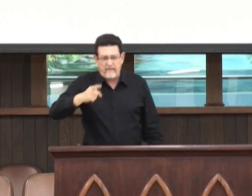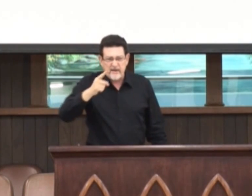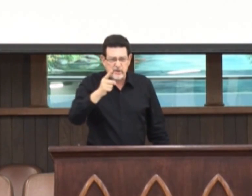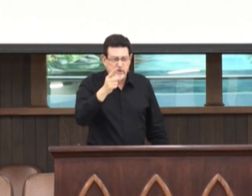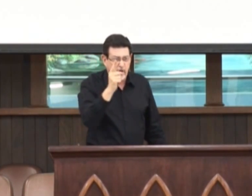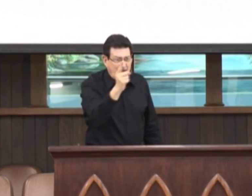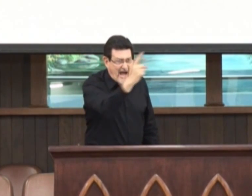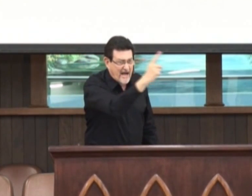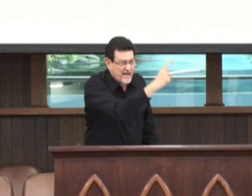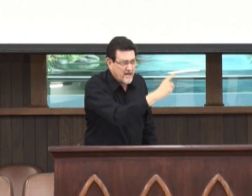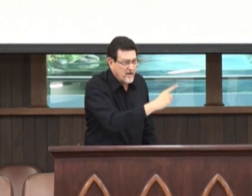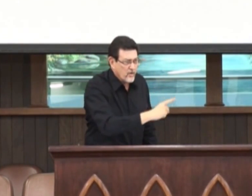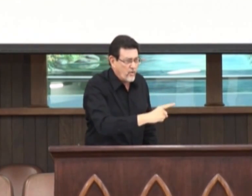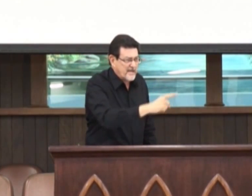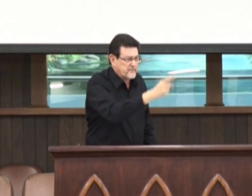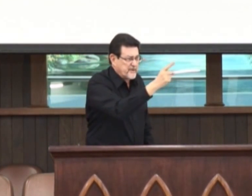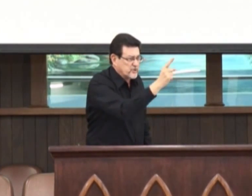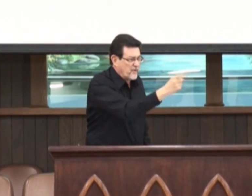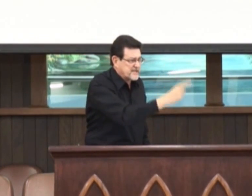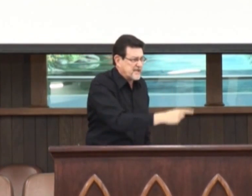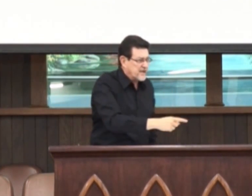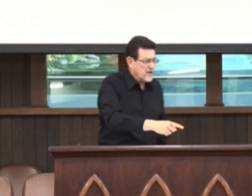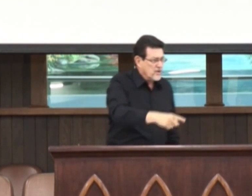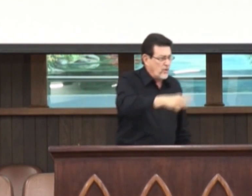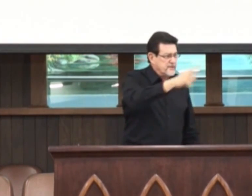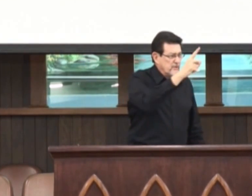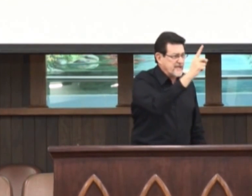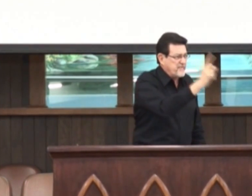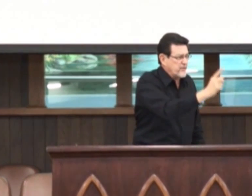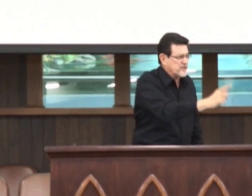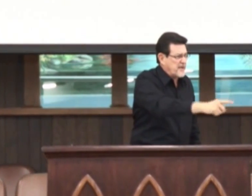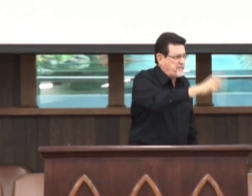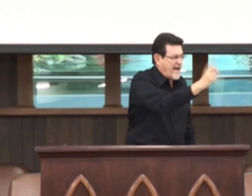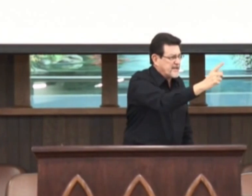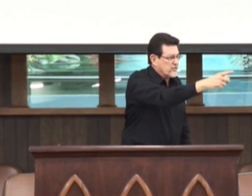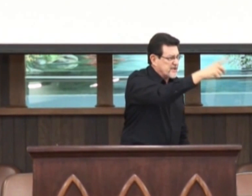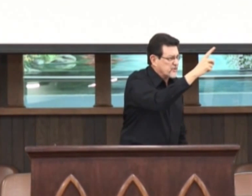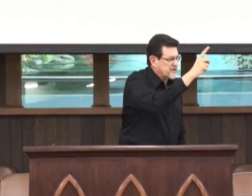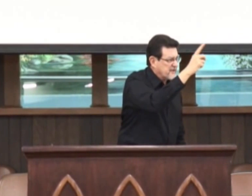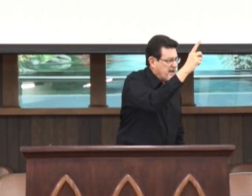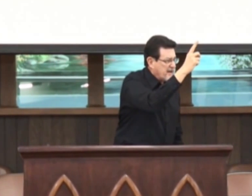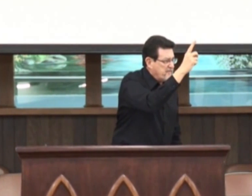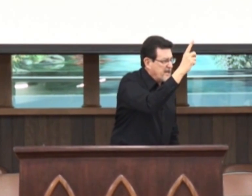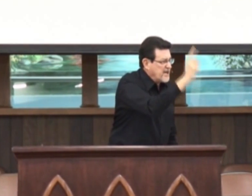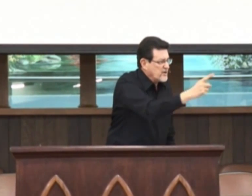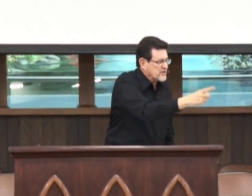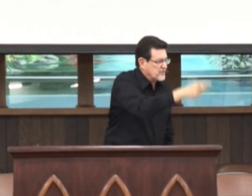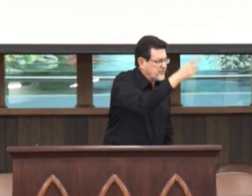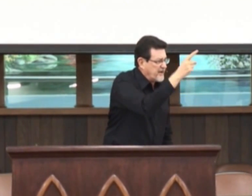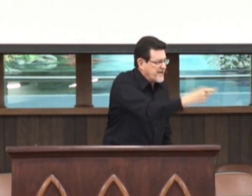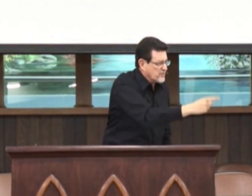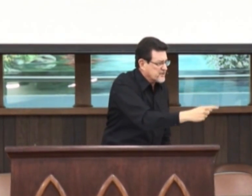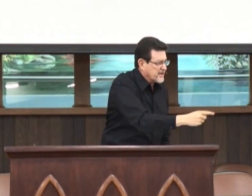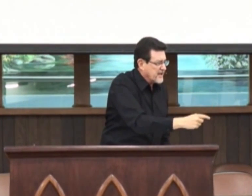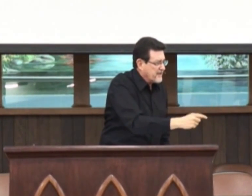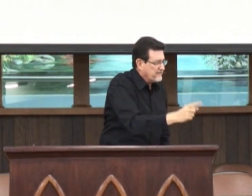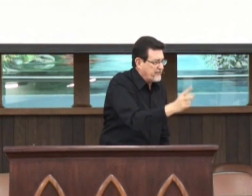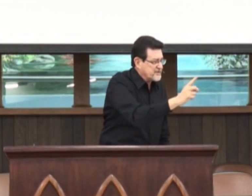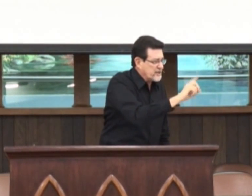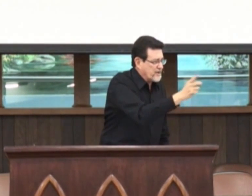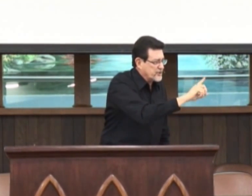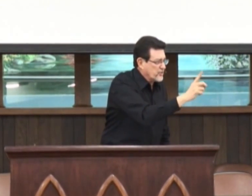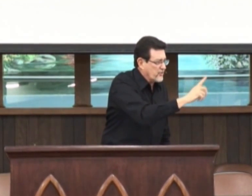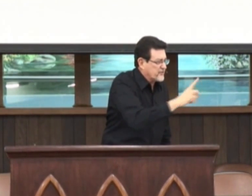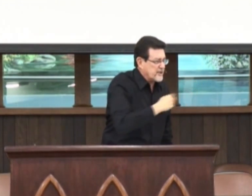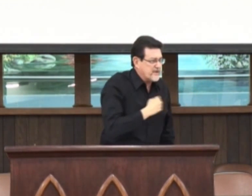Você é capaz de chorar com as pessoas, com seus amigos que perdem os seus menininhos, seus filhinhos, mas